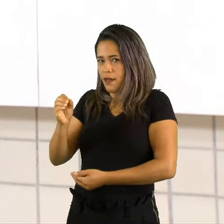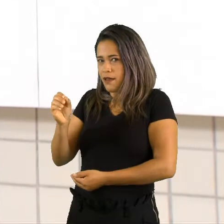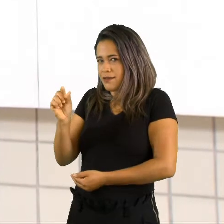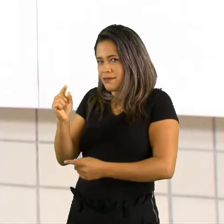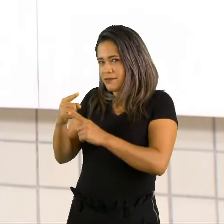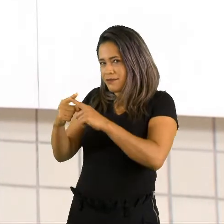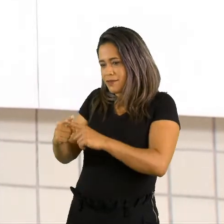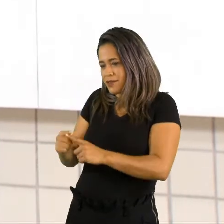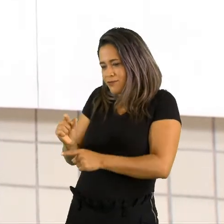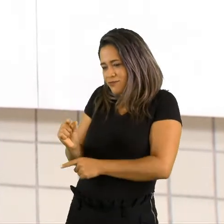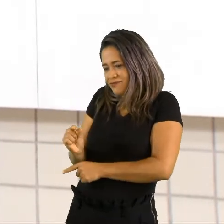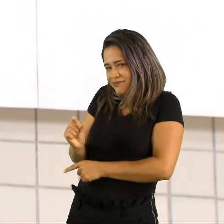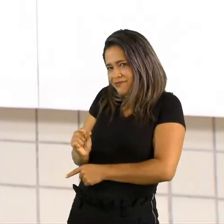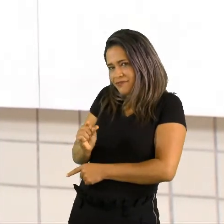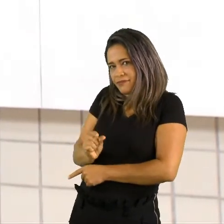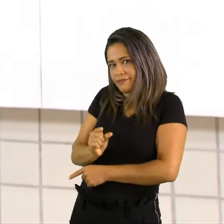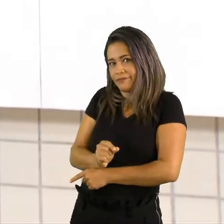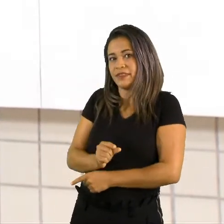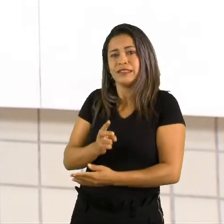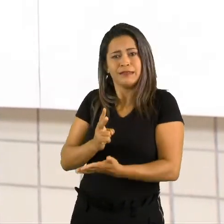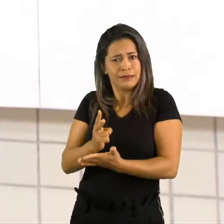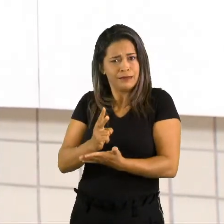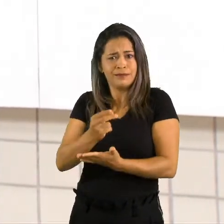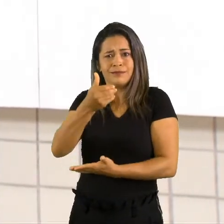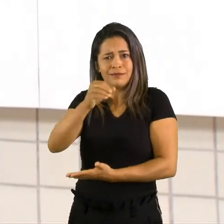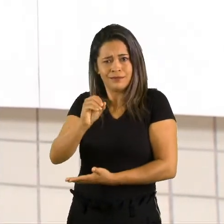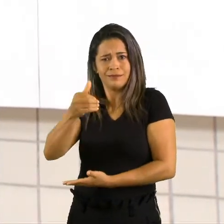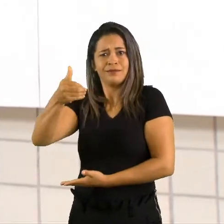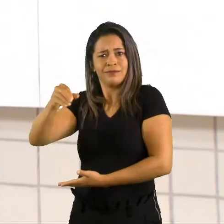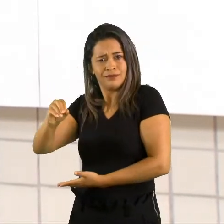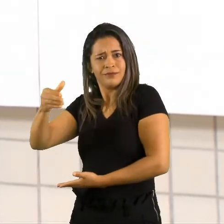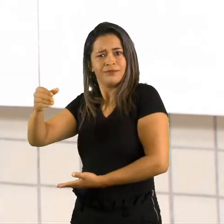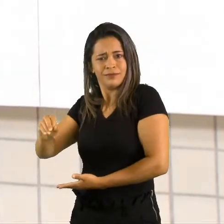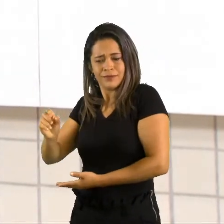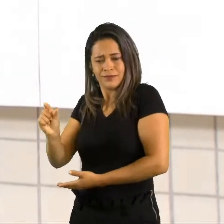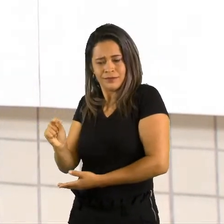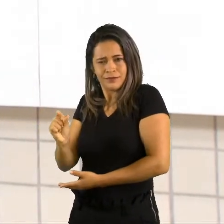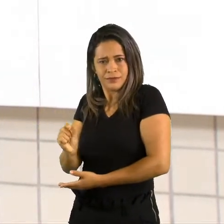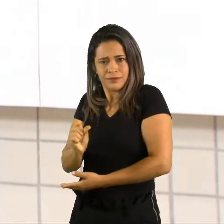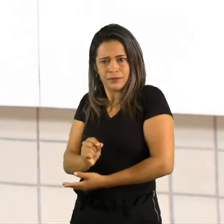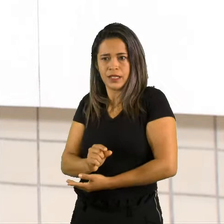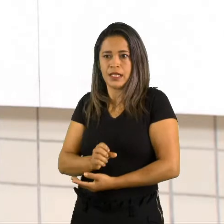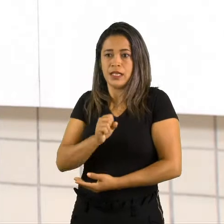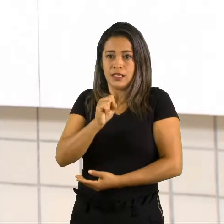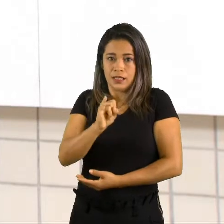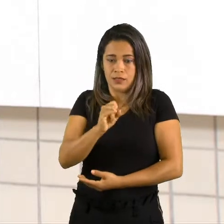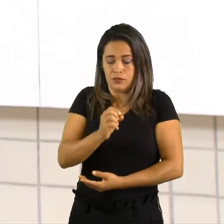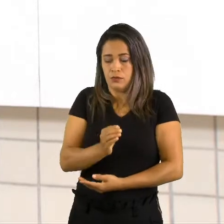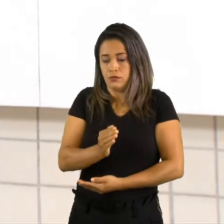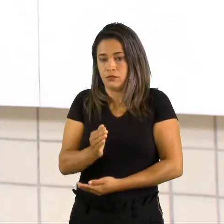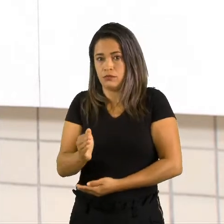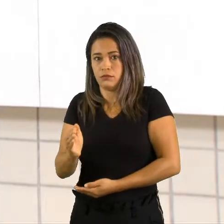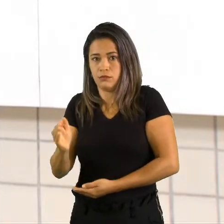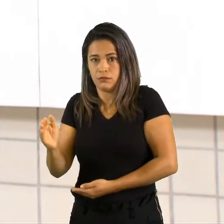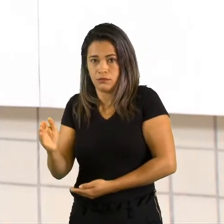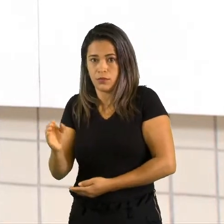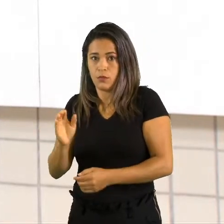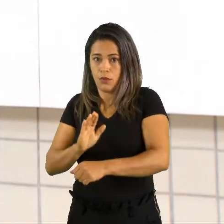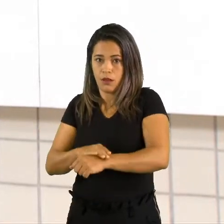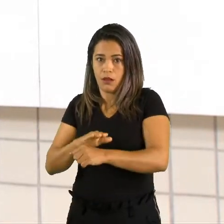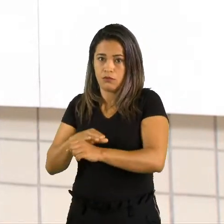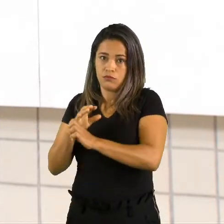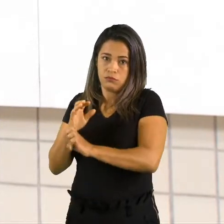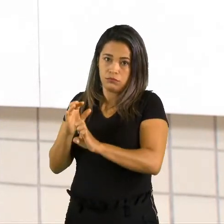que esse. É sempre de 10 em 10. Se eu estou vindo para frente, para cá, para o lado esquerdo,